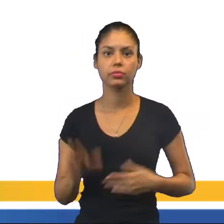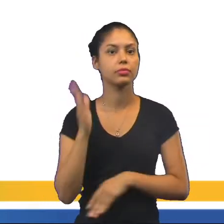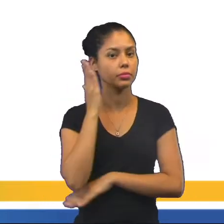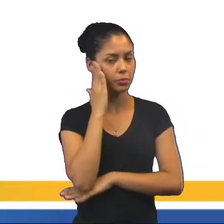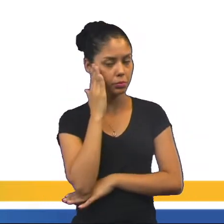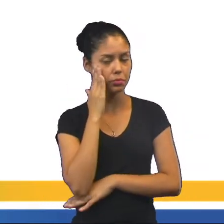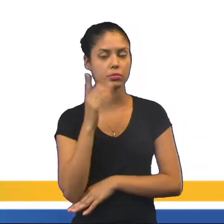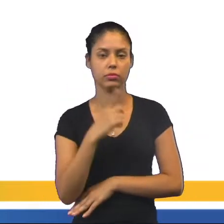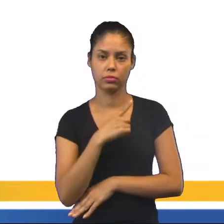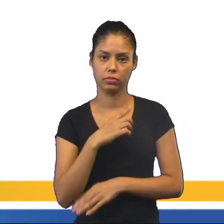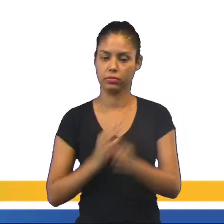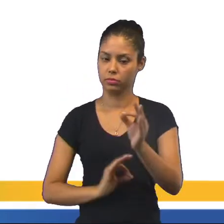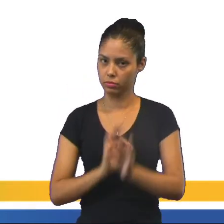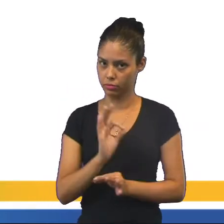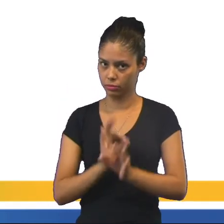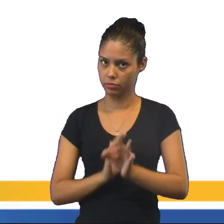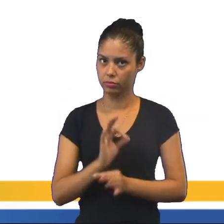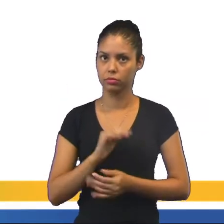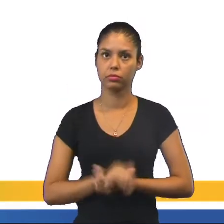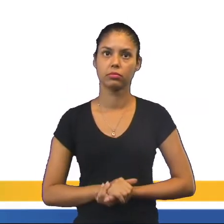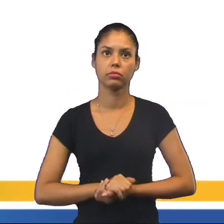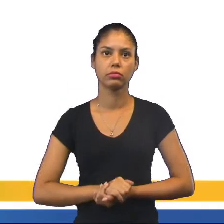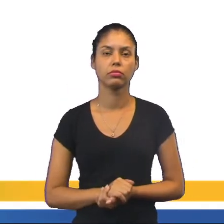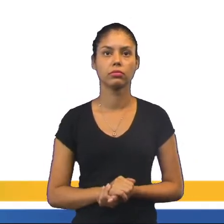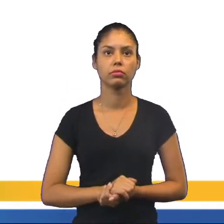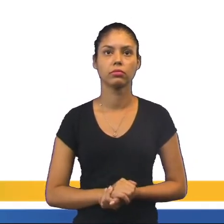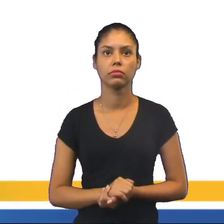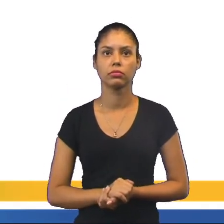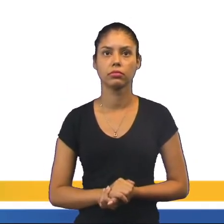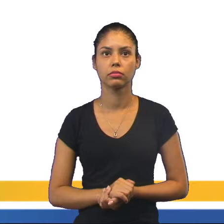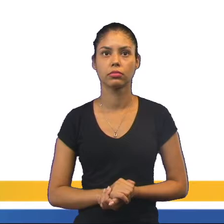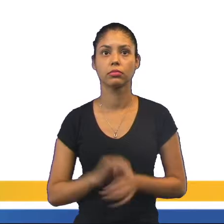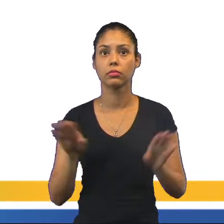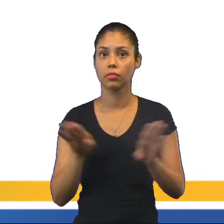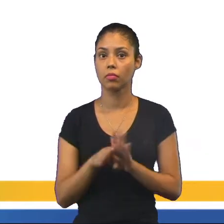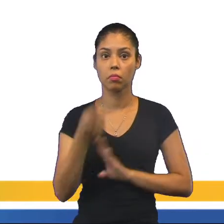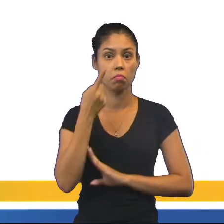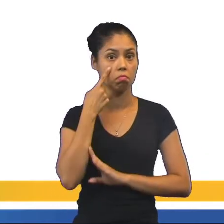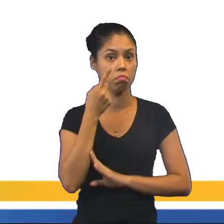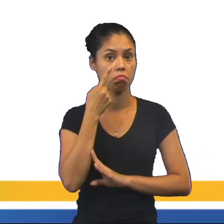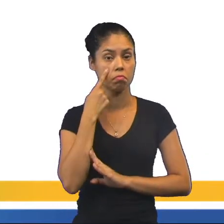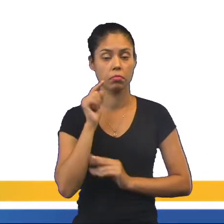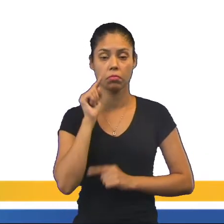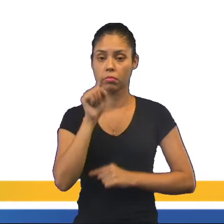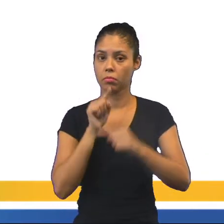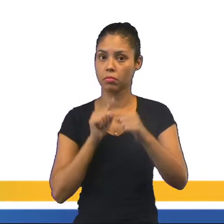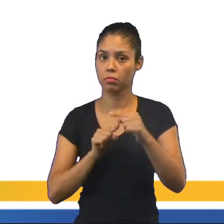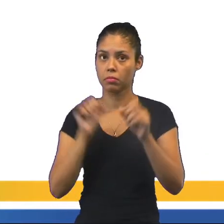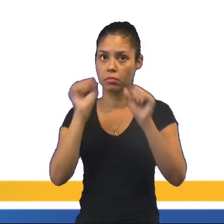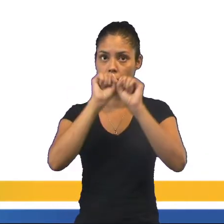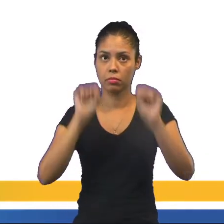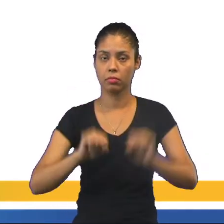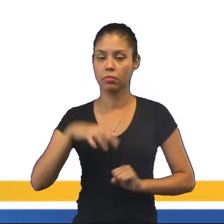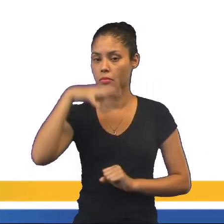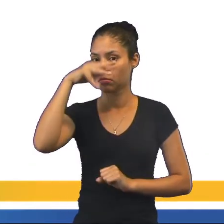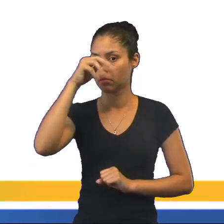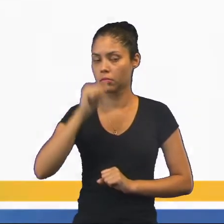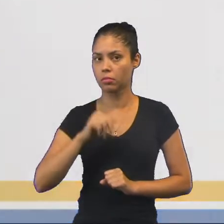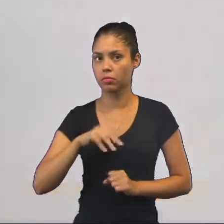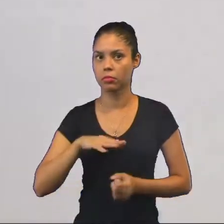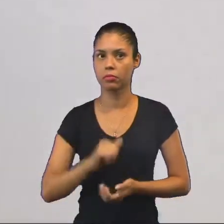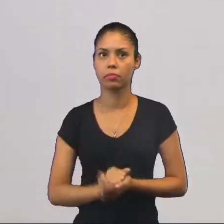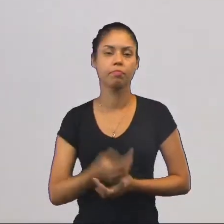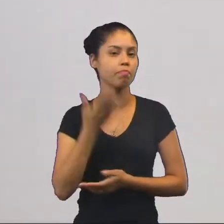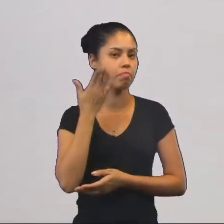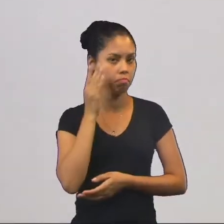então, funcionar. E aí, vamos ver, então, como é que é a divisão do sistema respiratório humano.